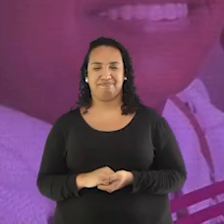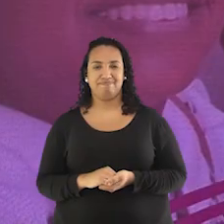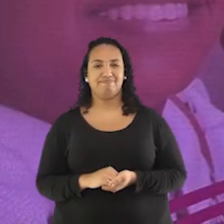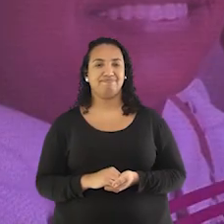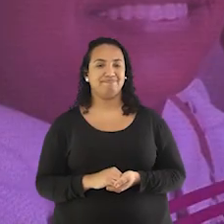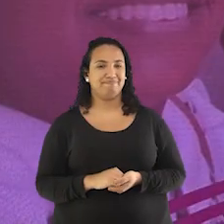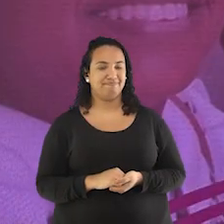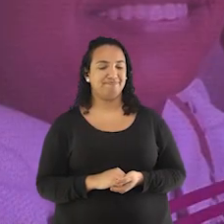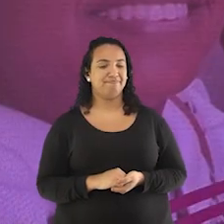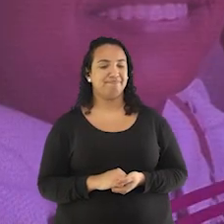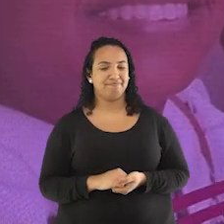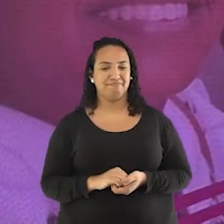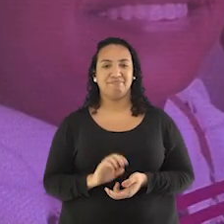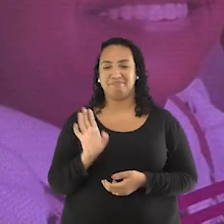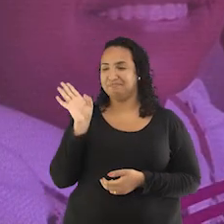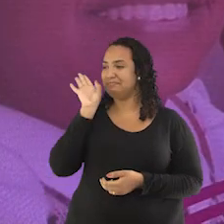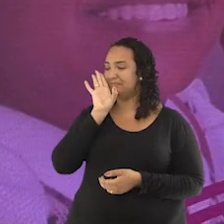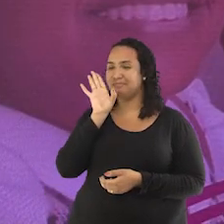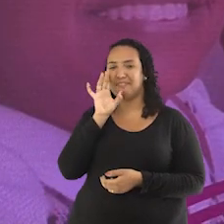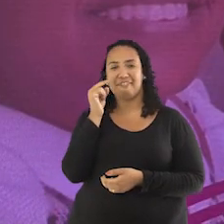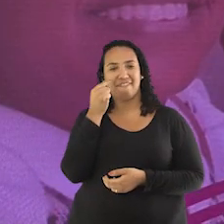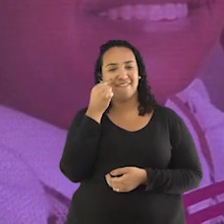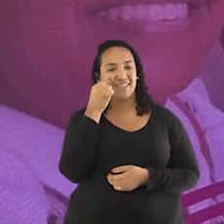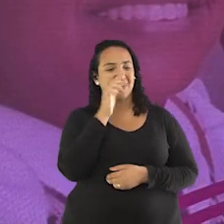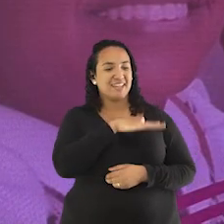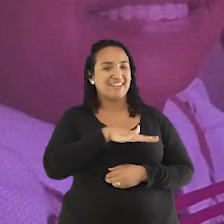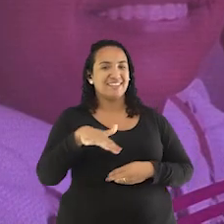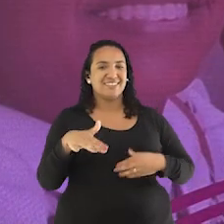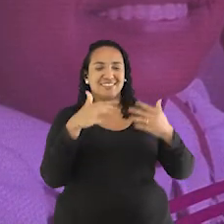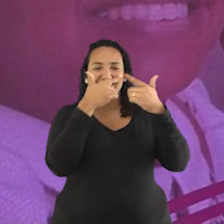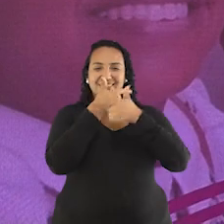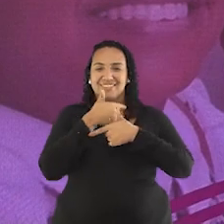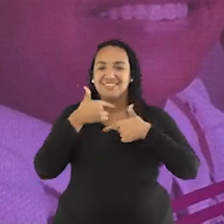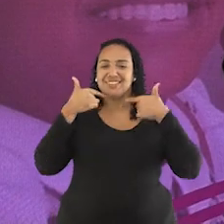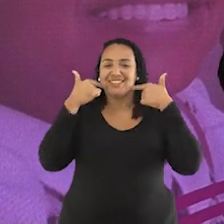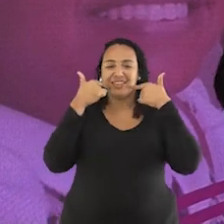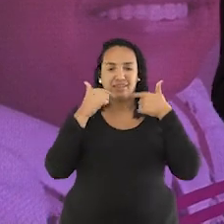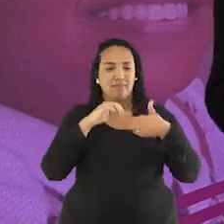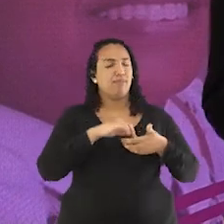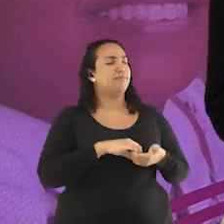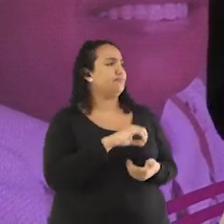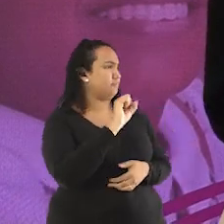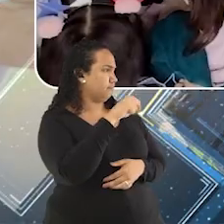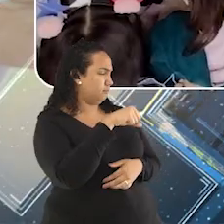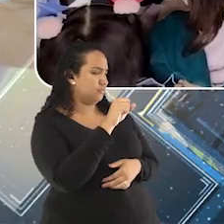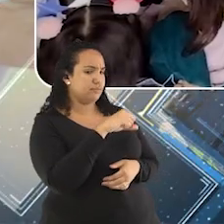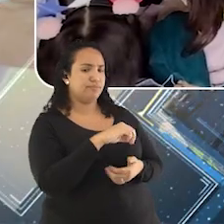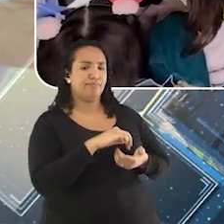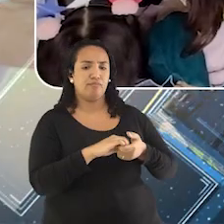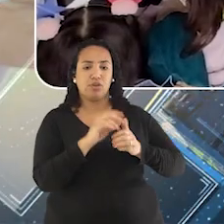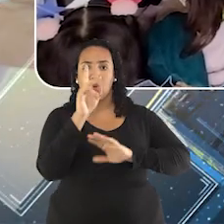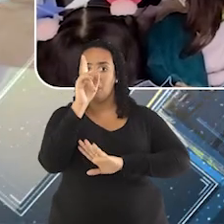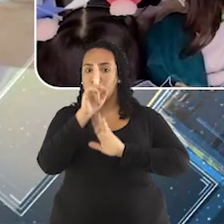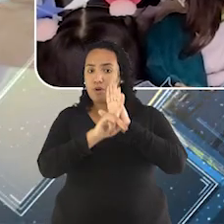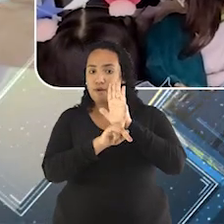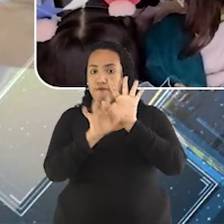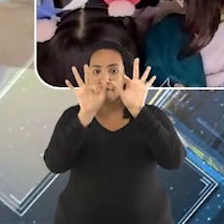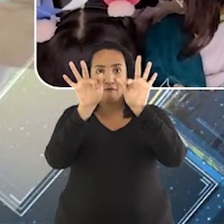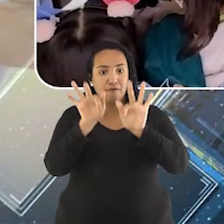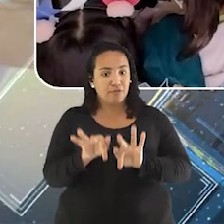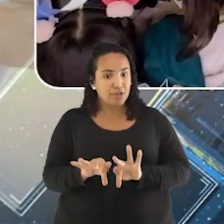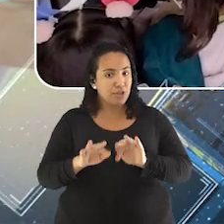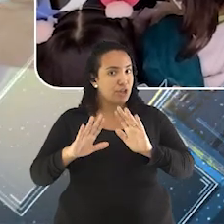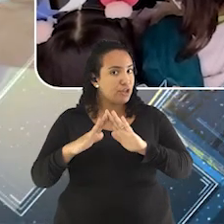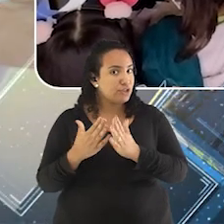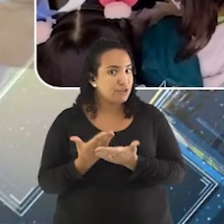É muito gratificante ver o rostinho feliz de cada uma dessas crianças. Sim, Matheus. E o projeto não terminou na escola,